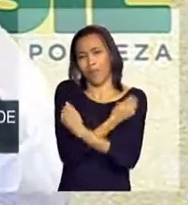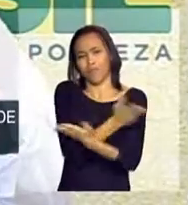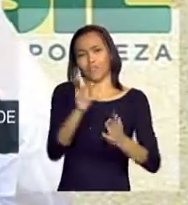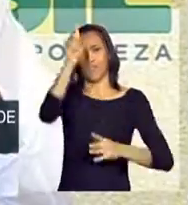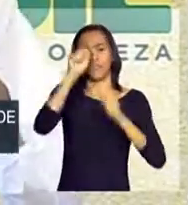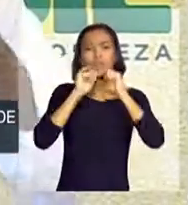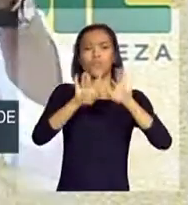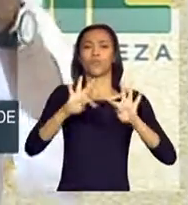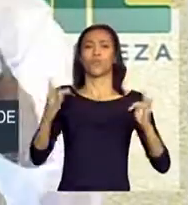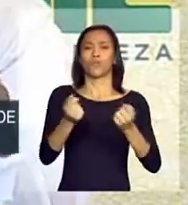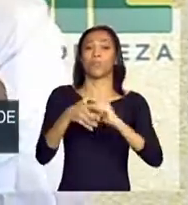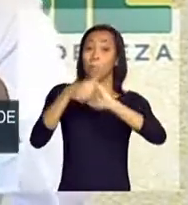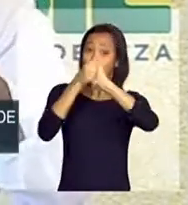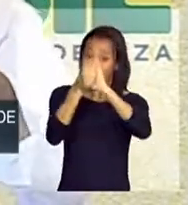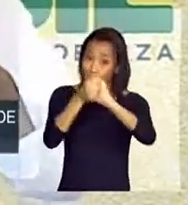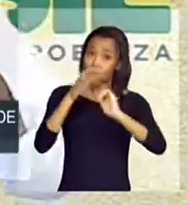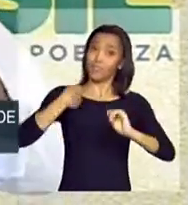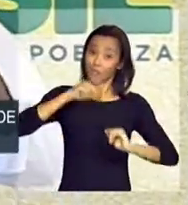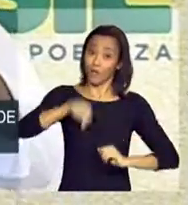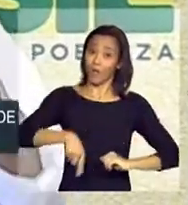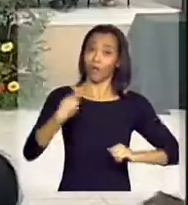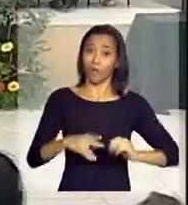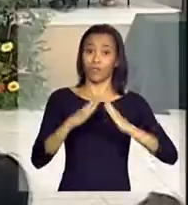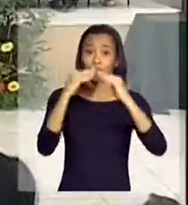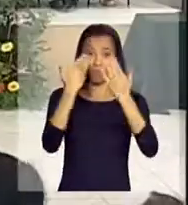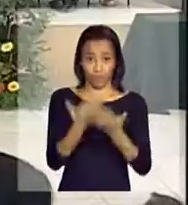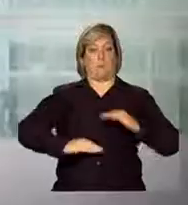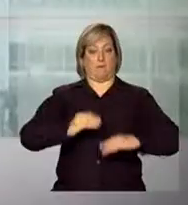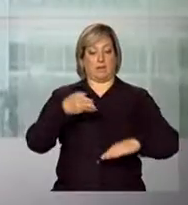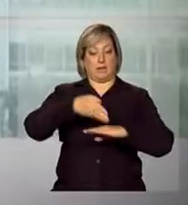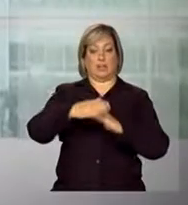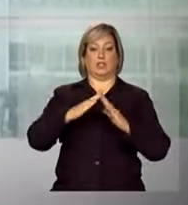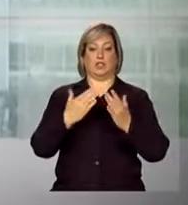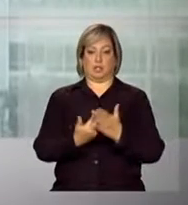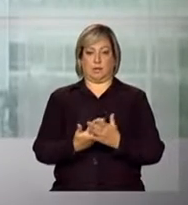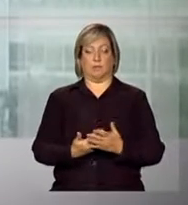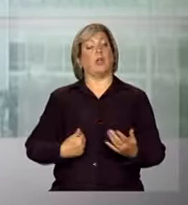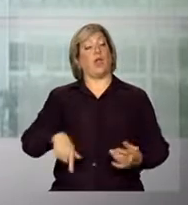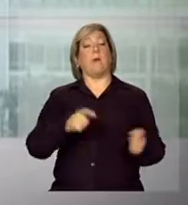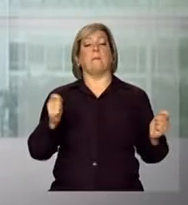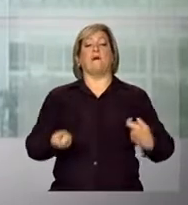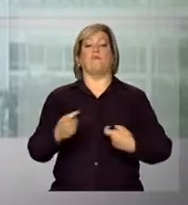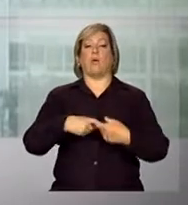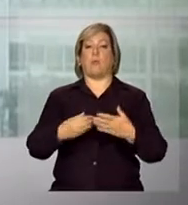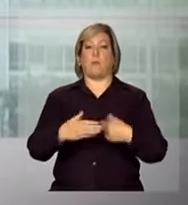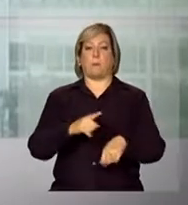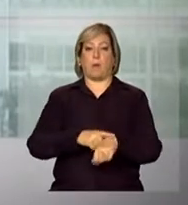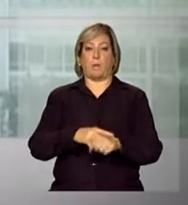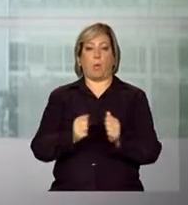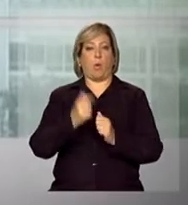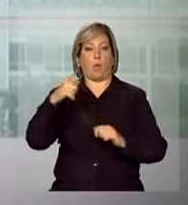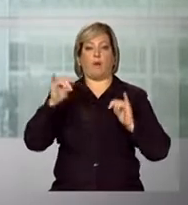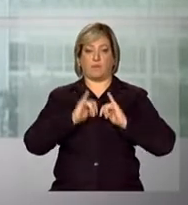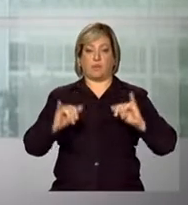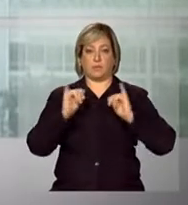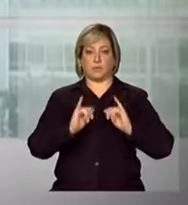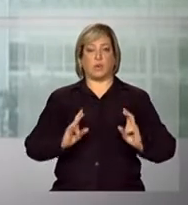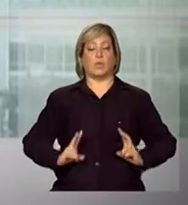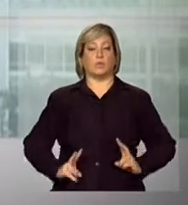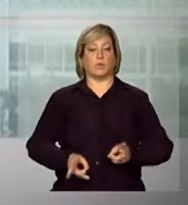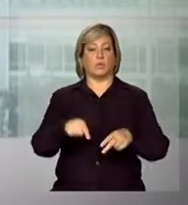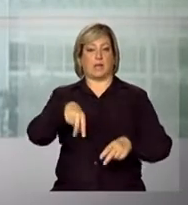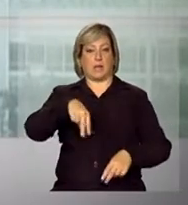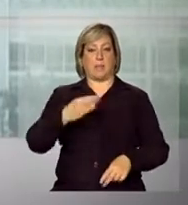vocês que Deus abençoe a todos e parabéns a nossa escola aqui bom e nós podemos voltar a qualquer momento com outras